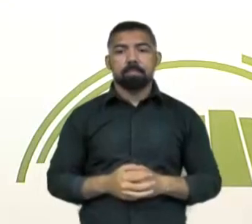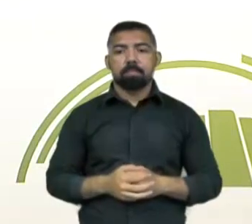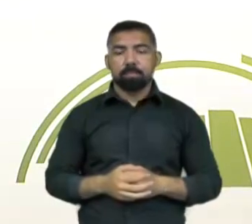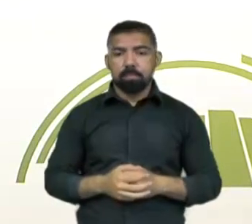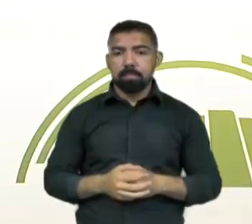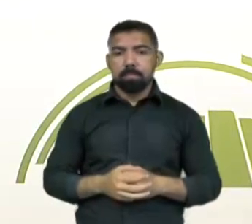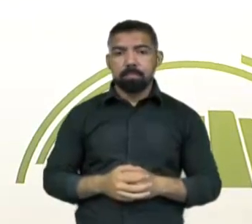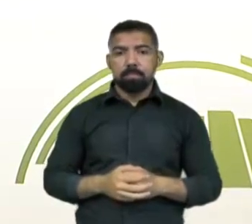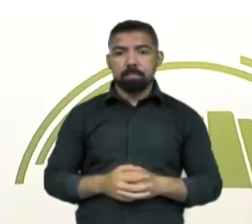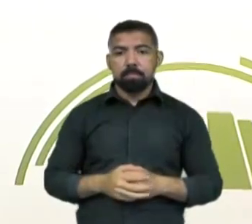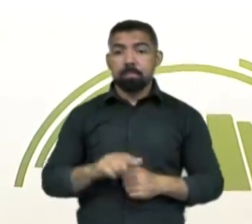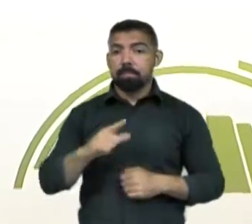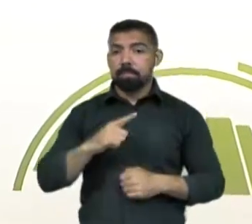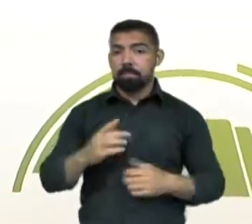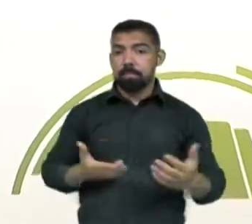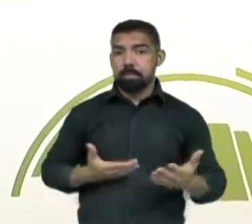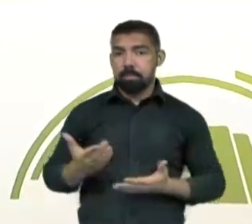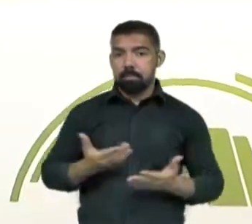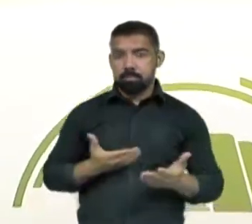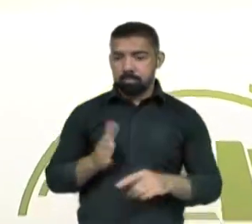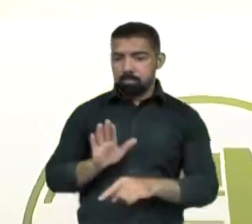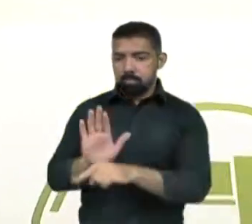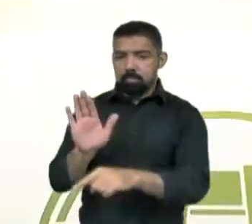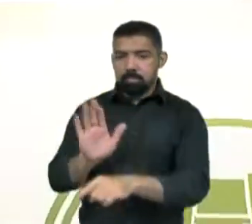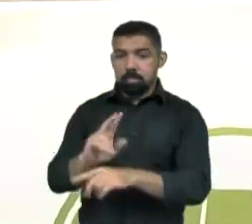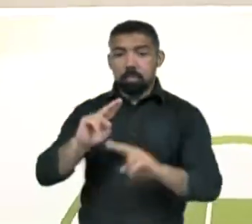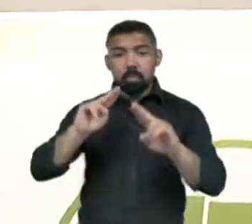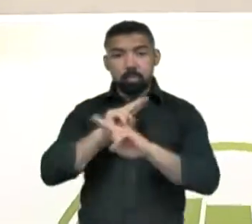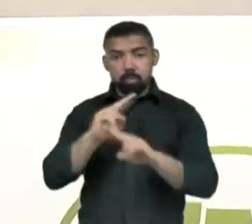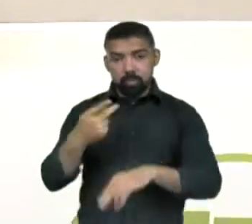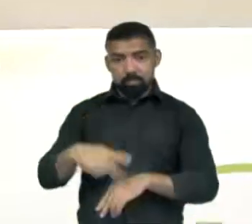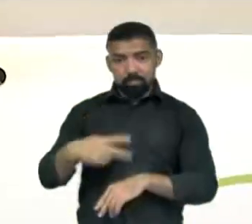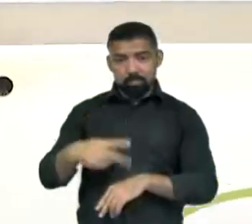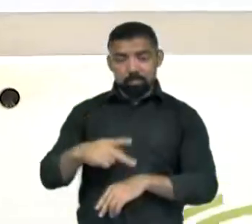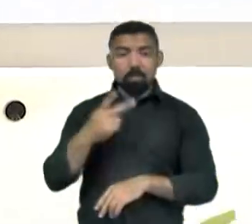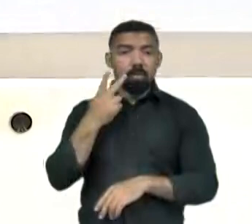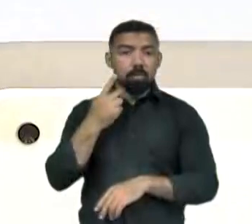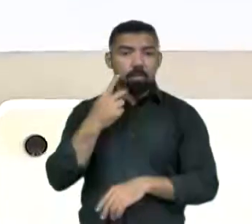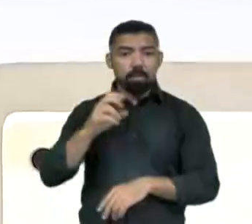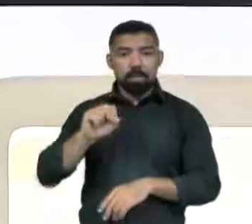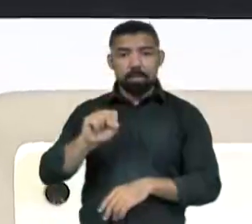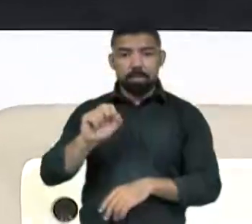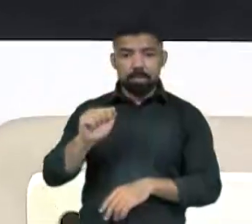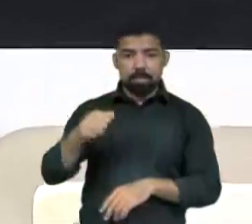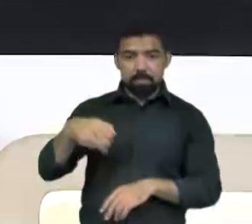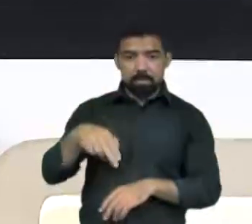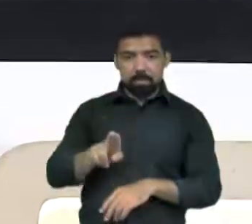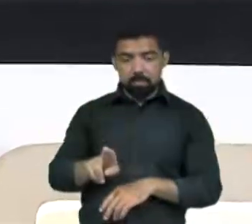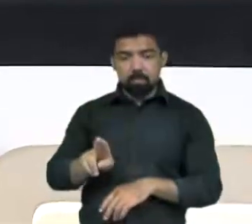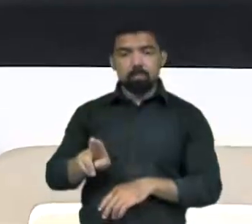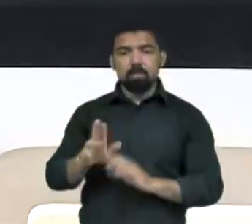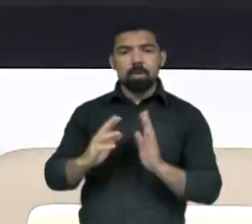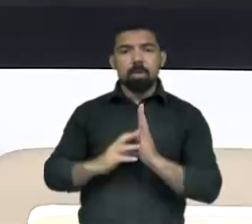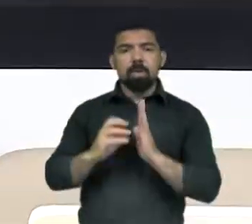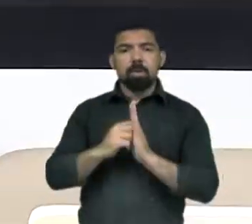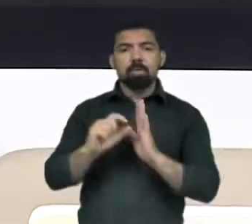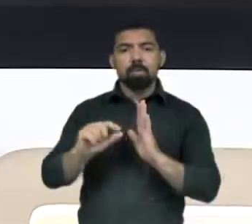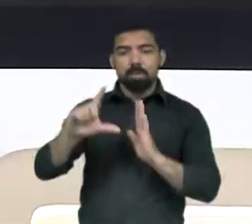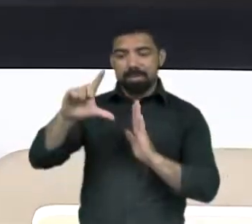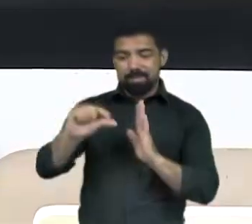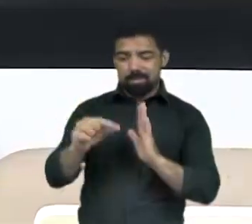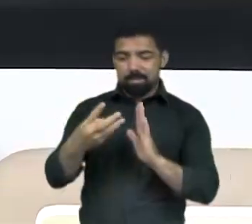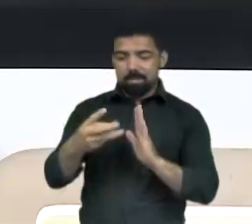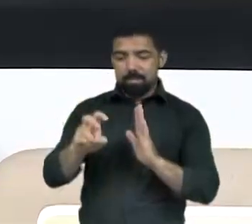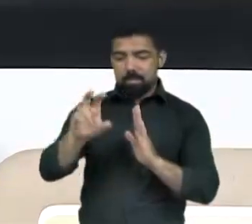O Serviço de Atendimento Móvel de Urgência de Fortaleza registrou uma redução de 35% no número de trotes